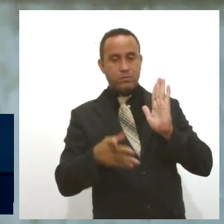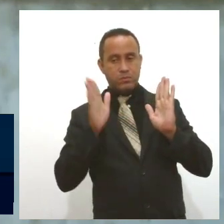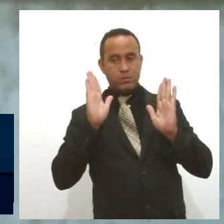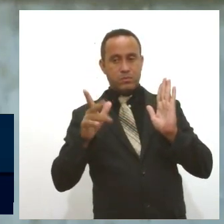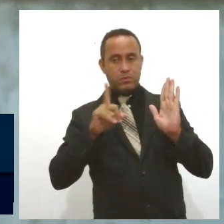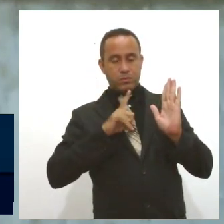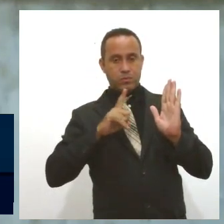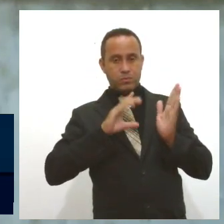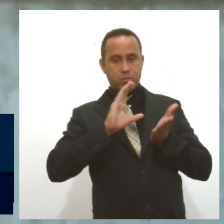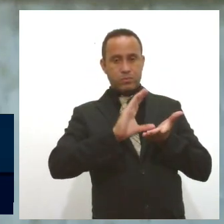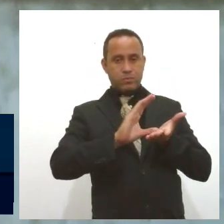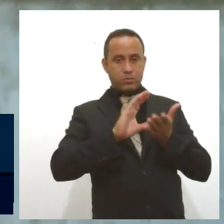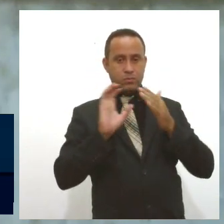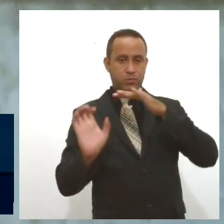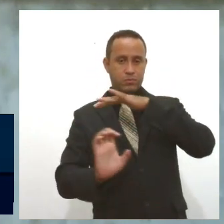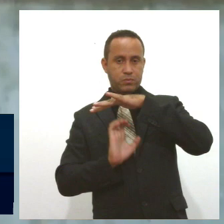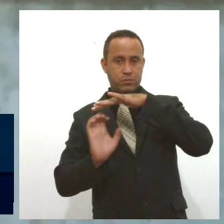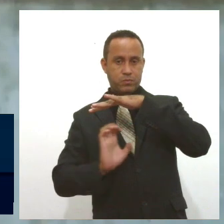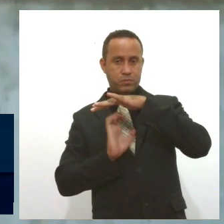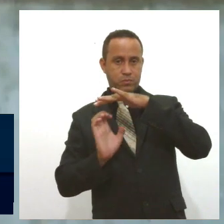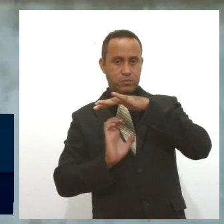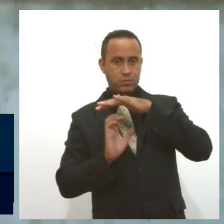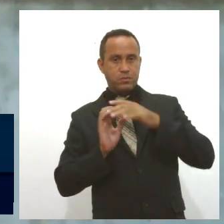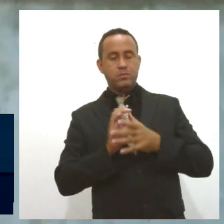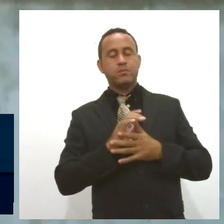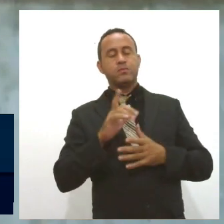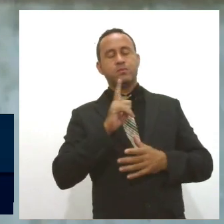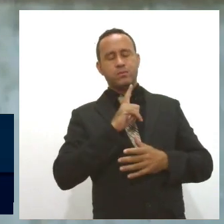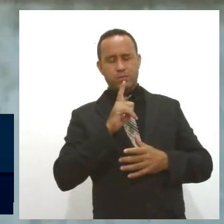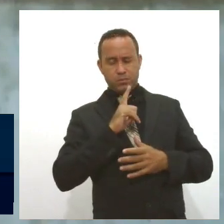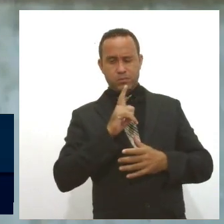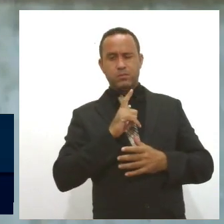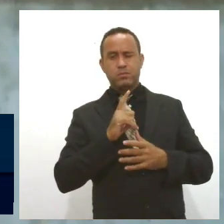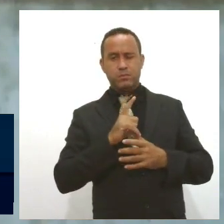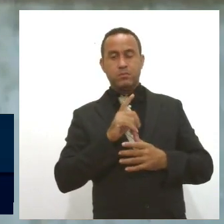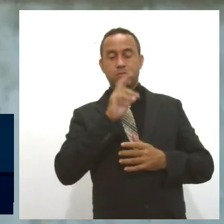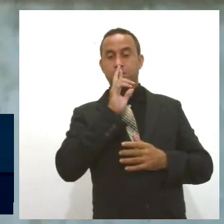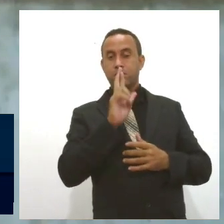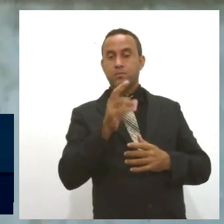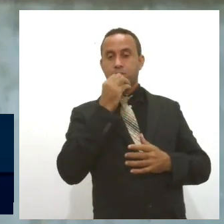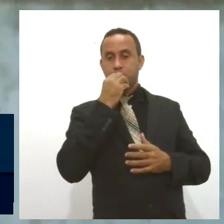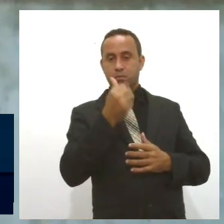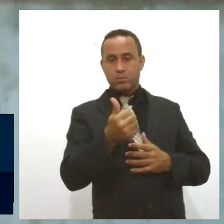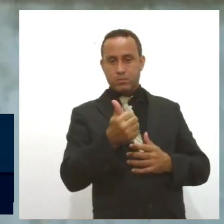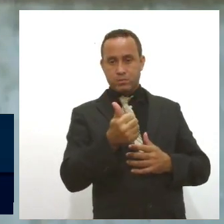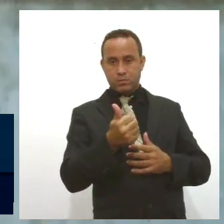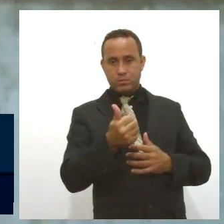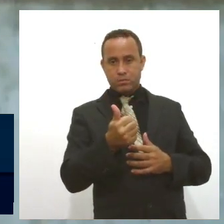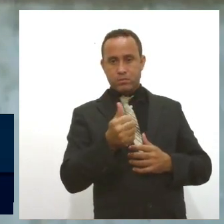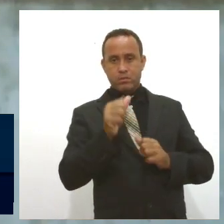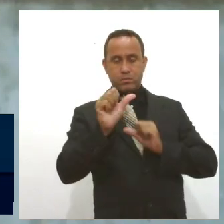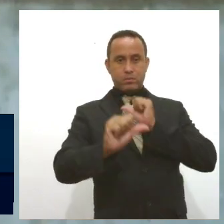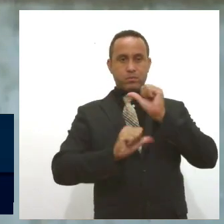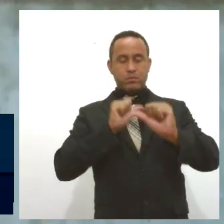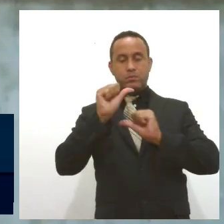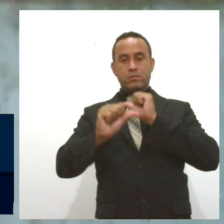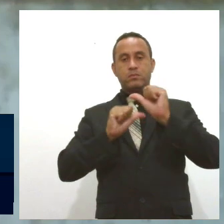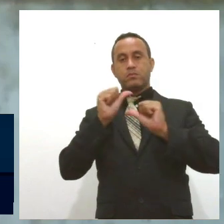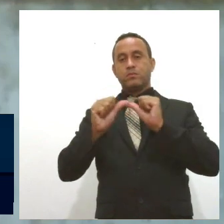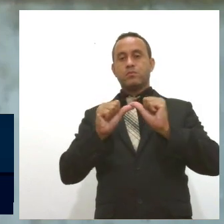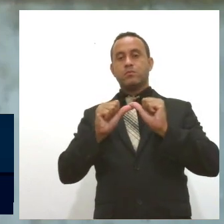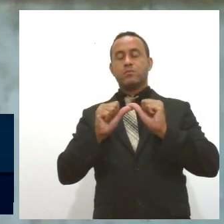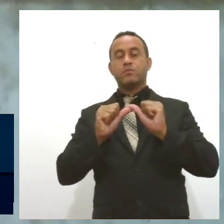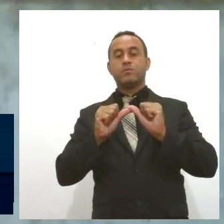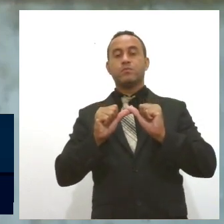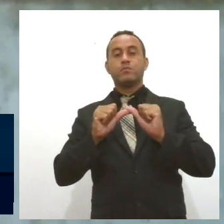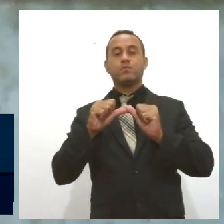pelo PNUD, e eu estou com uma expectativa muito positiva que isso possa trazer bons resultados, é de transformar em essas